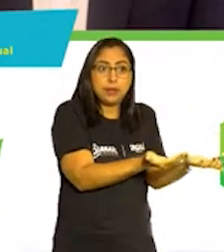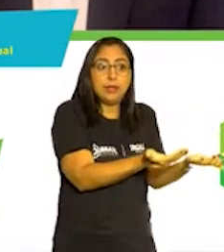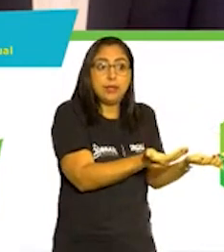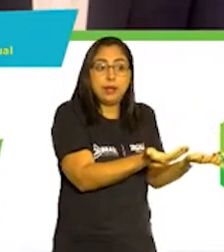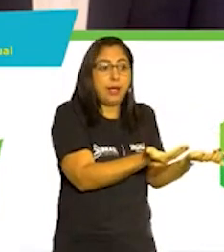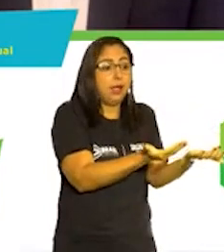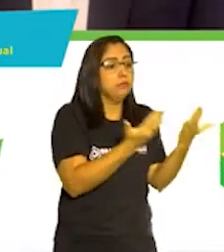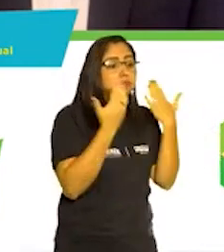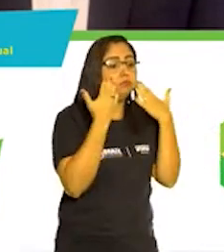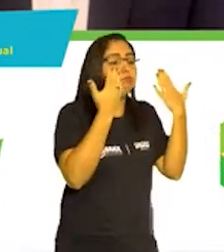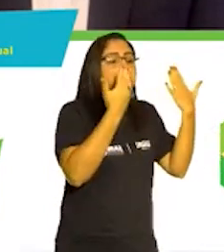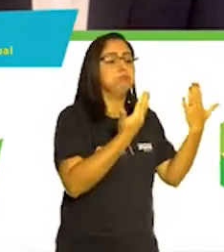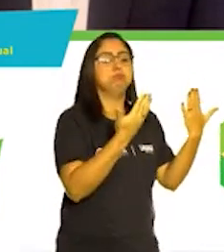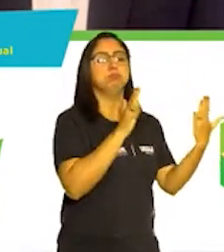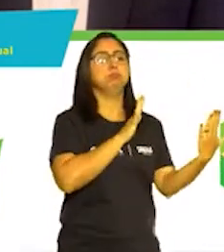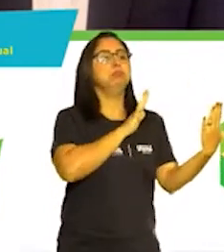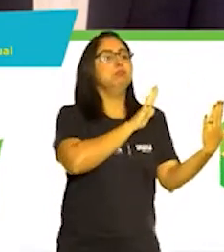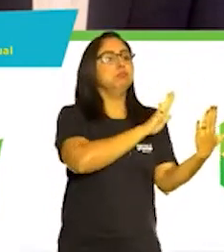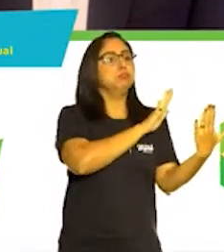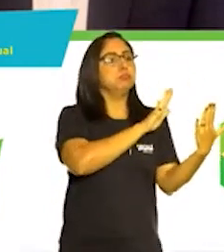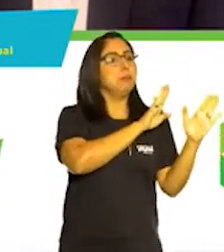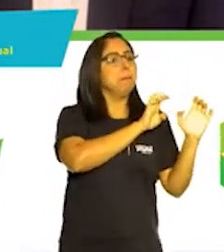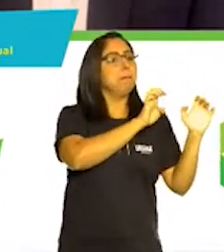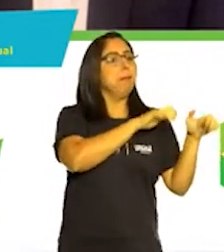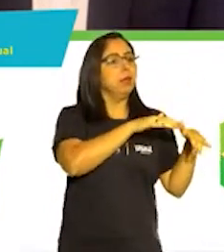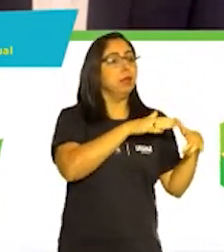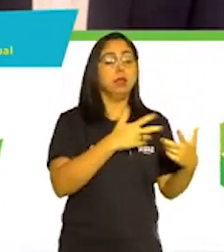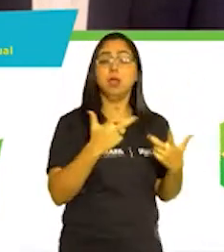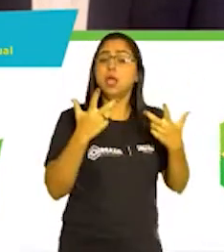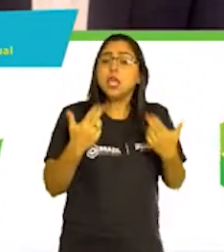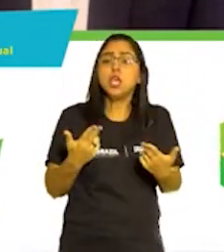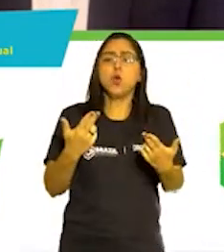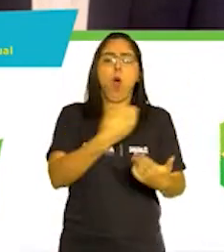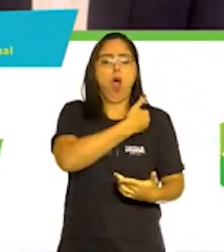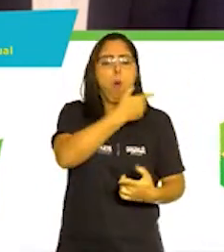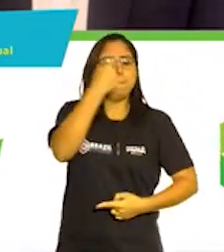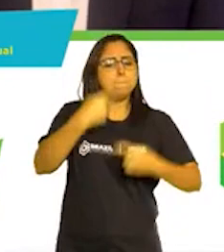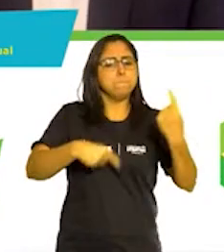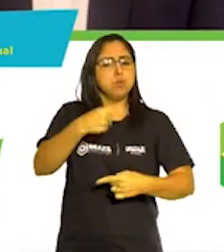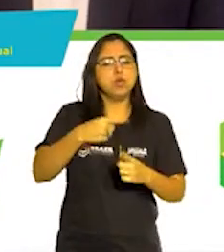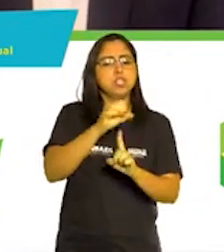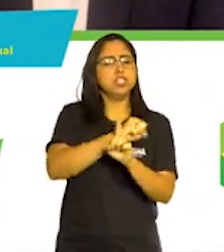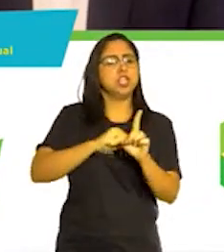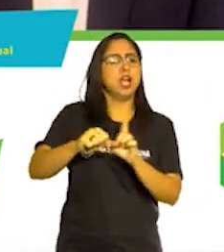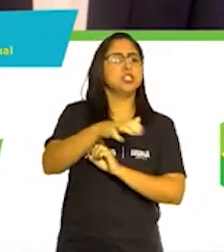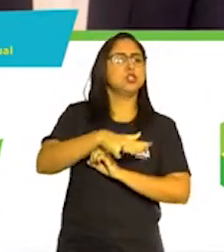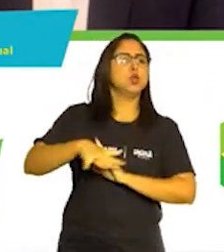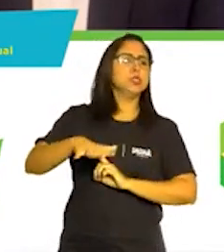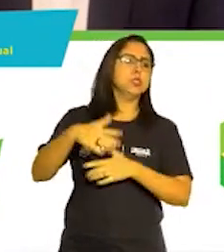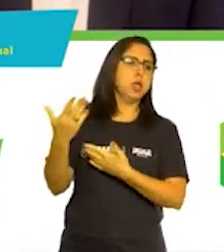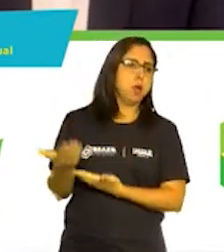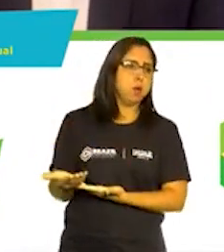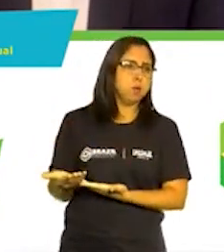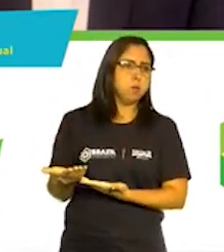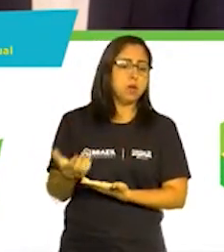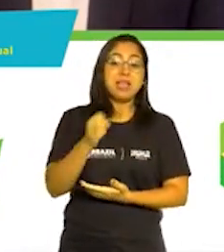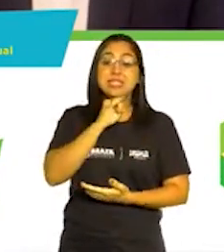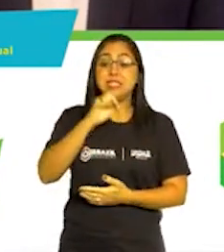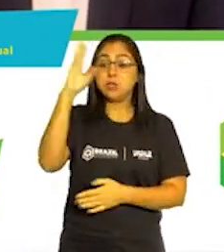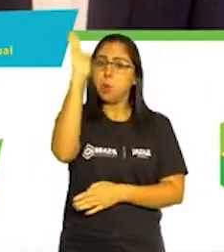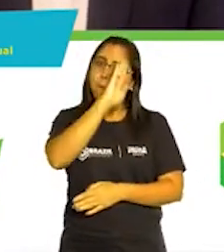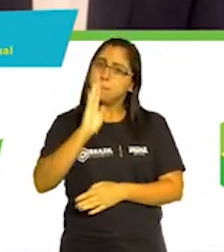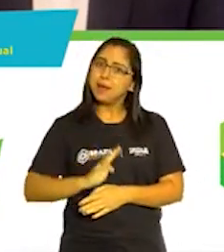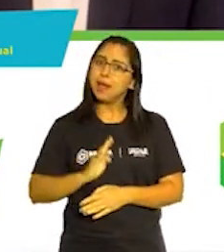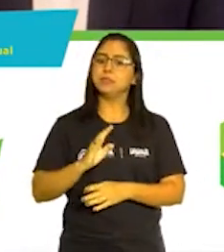esse atendimento. Então, é a mesma coisa na política social. Então, se o Brasil tiver uma política social que custa